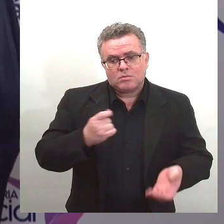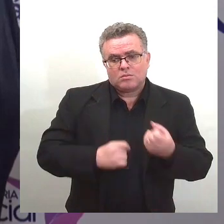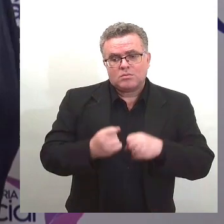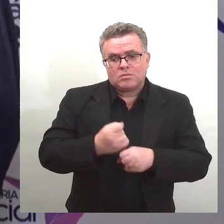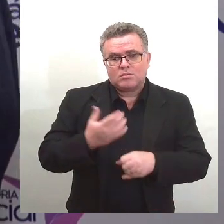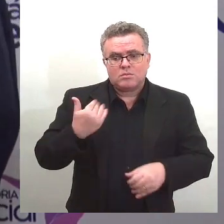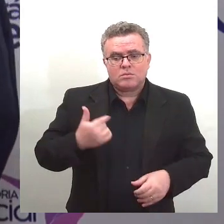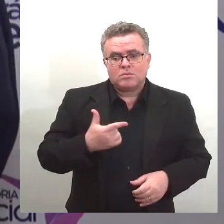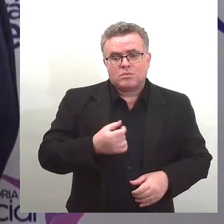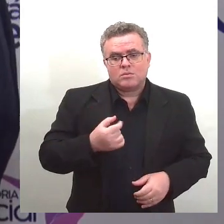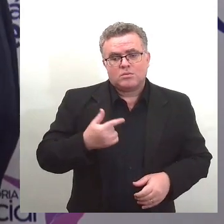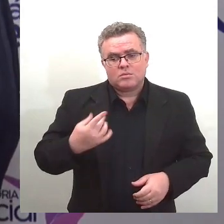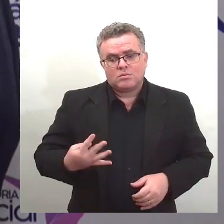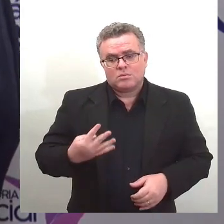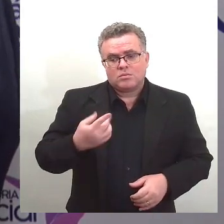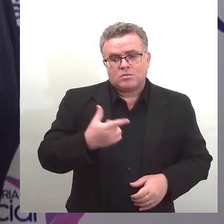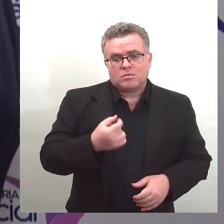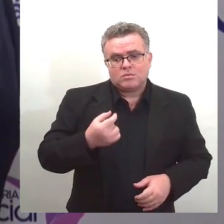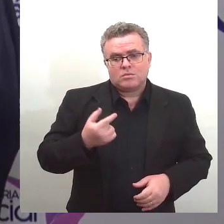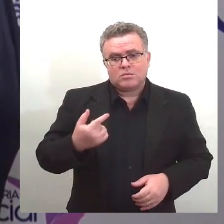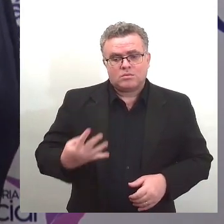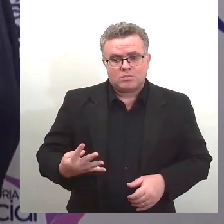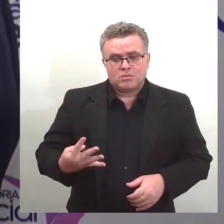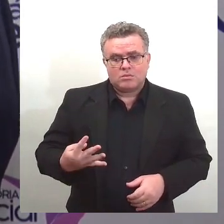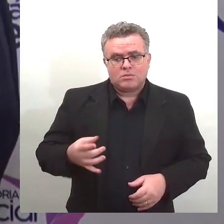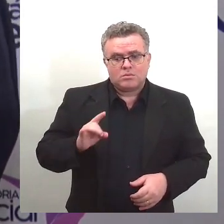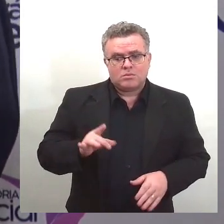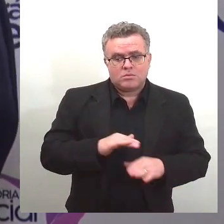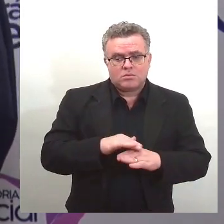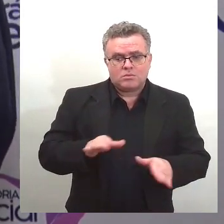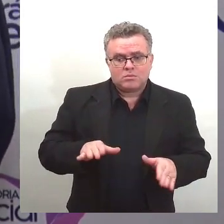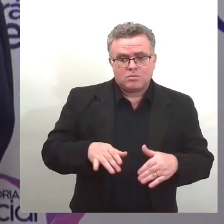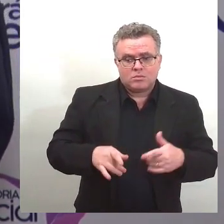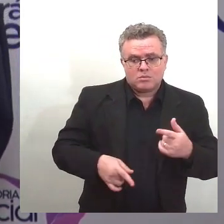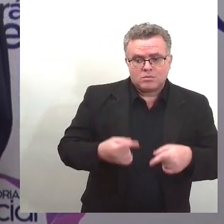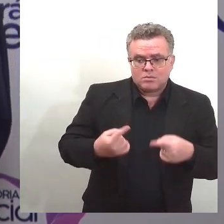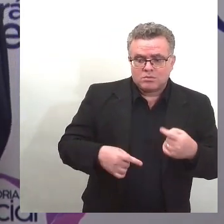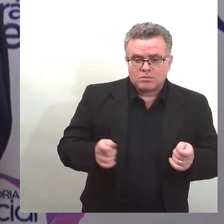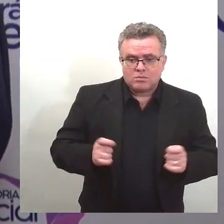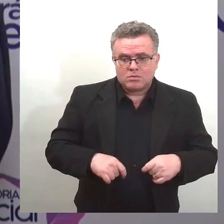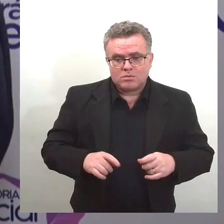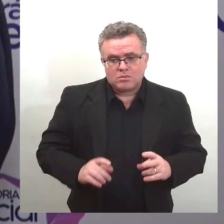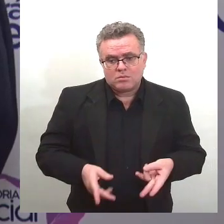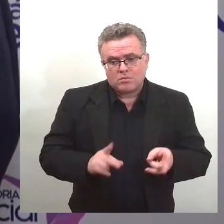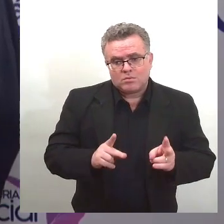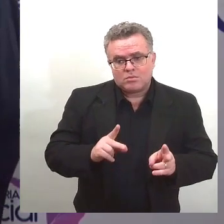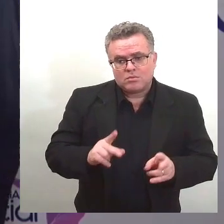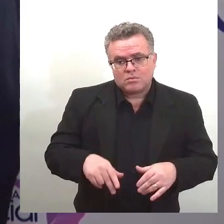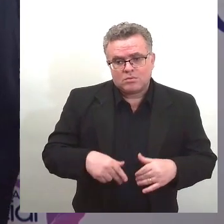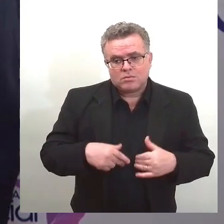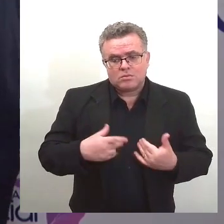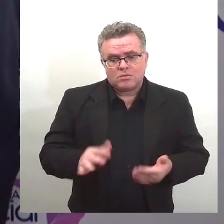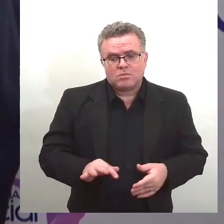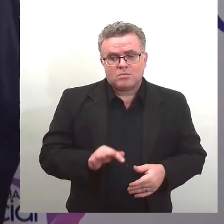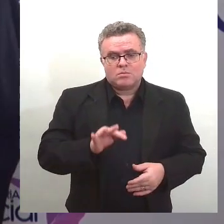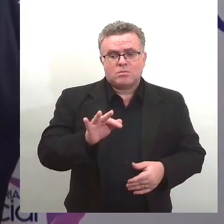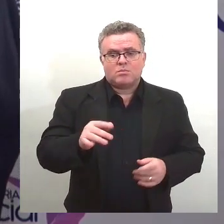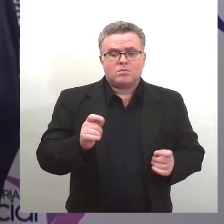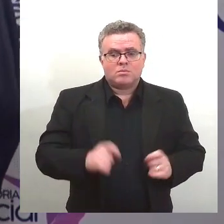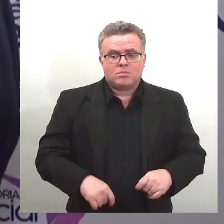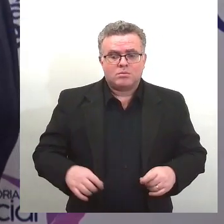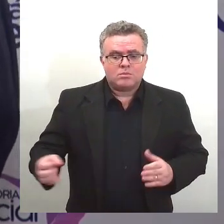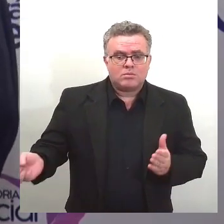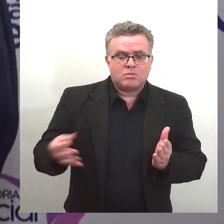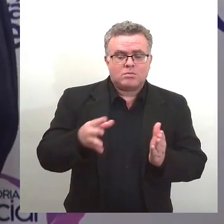2024, ficando aberta a negociação para uma possível atualização